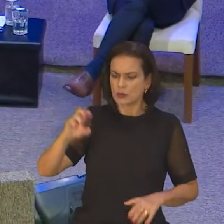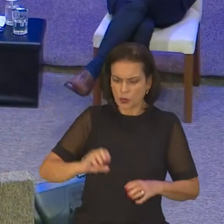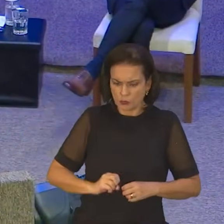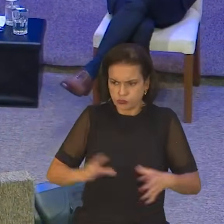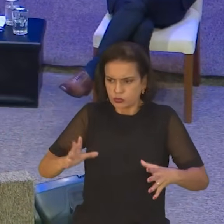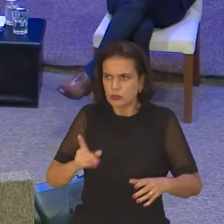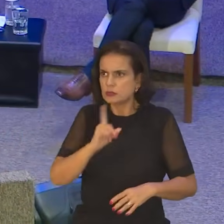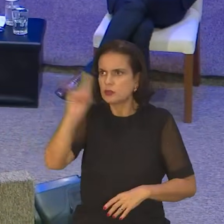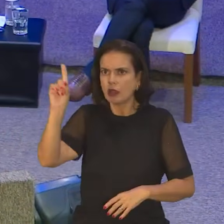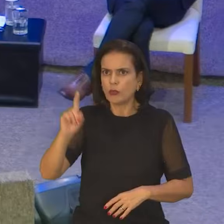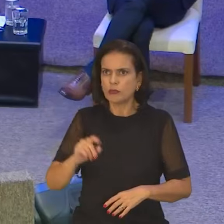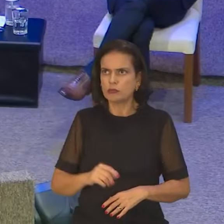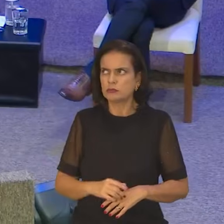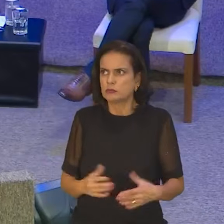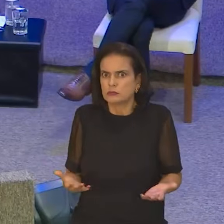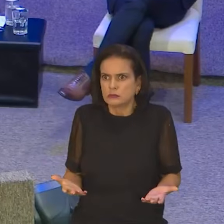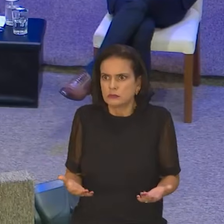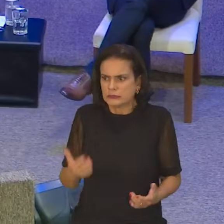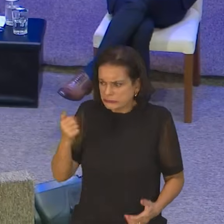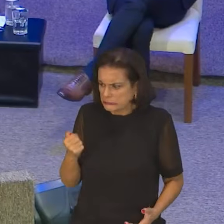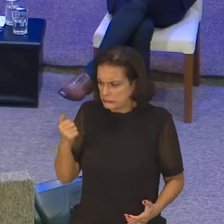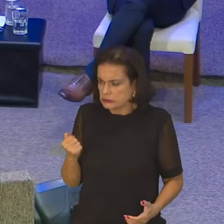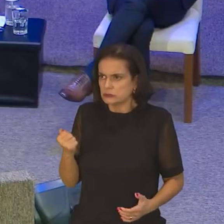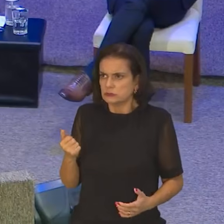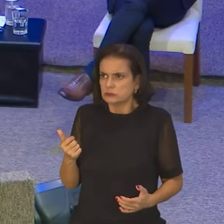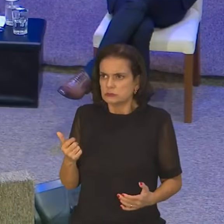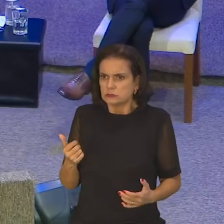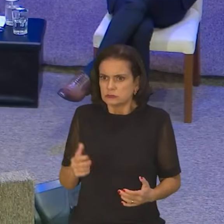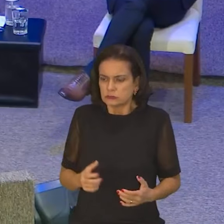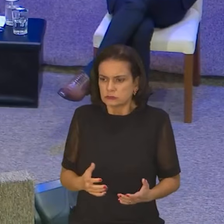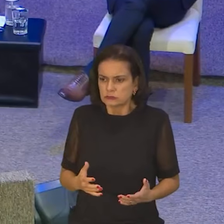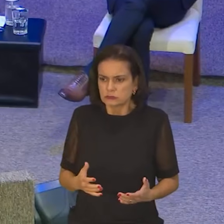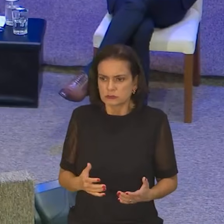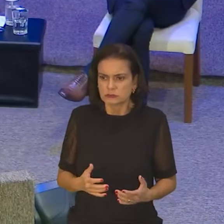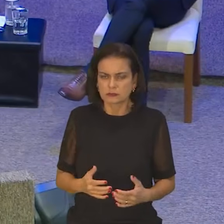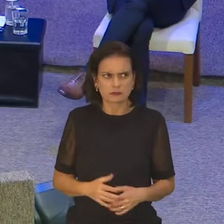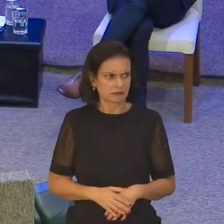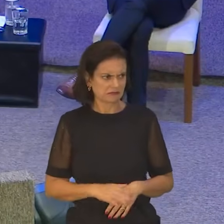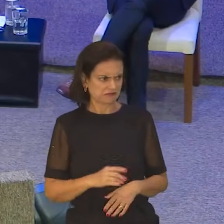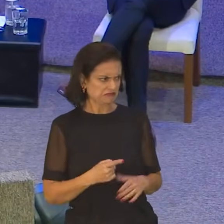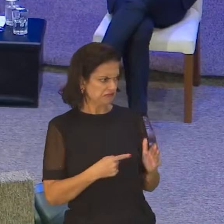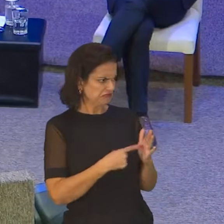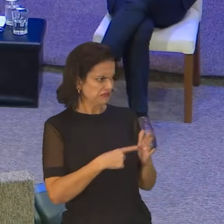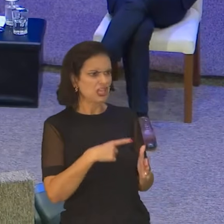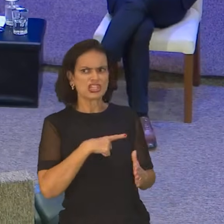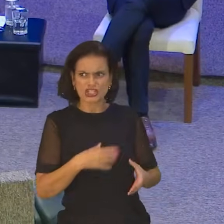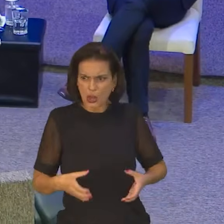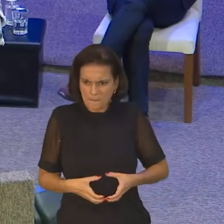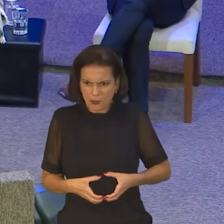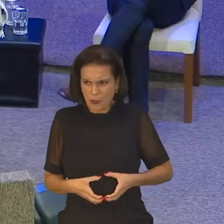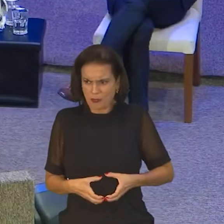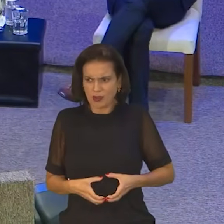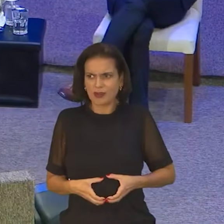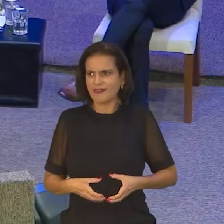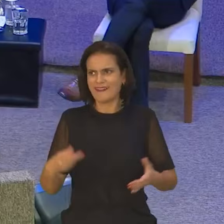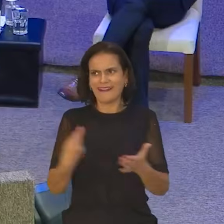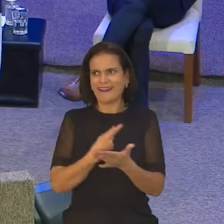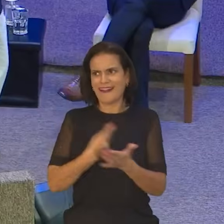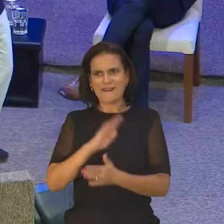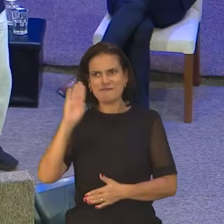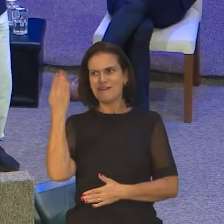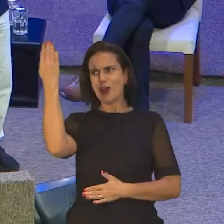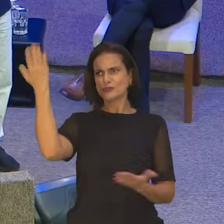explodiu. Tem muita gente que disse: esse Abdallah com certeza tinha a bomba comprada do Paraguai, viu?